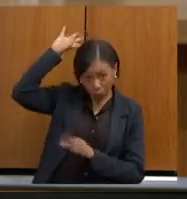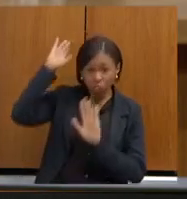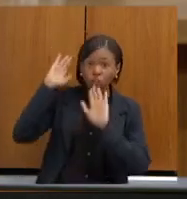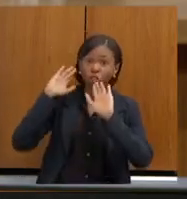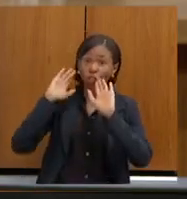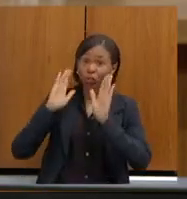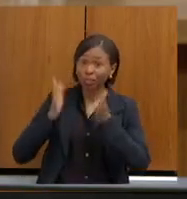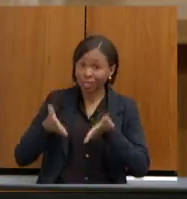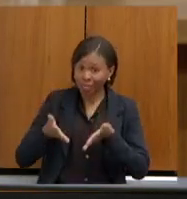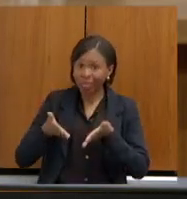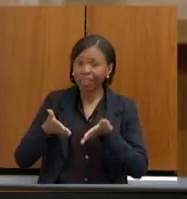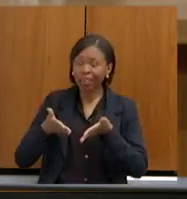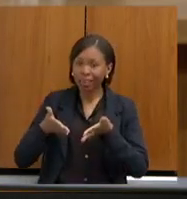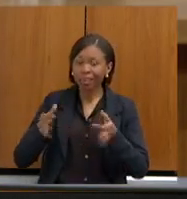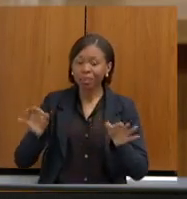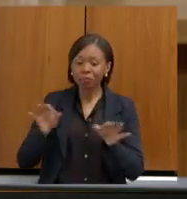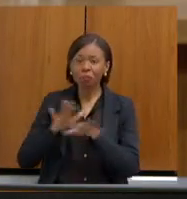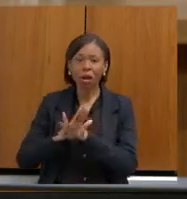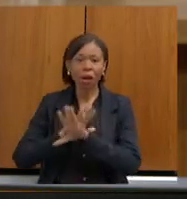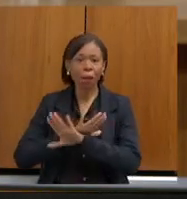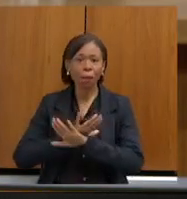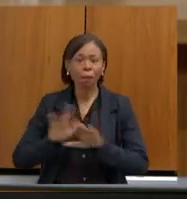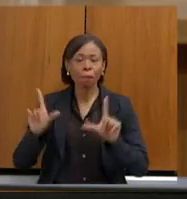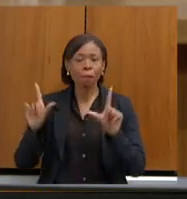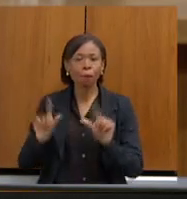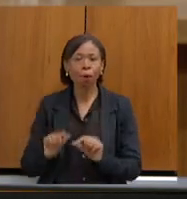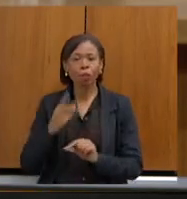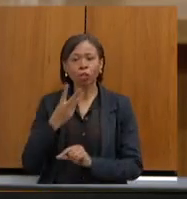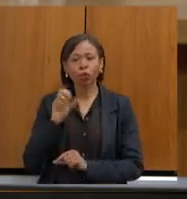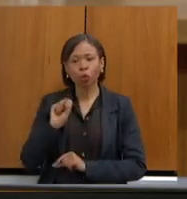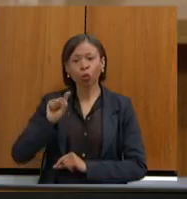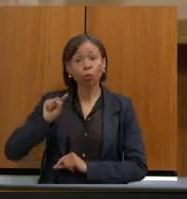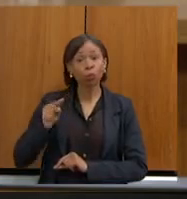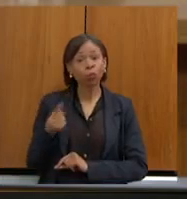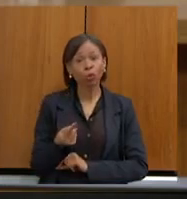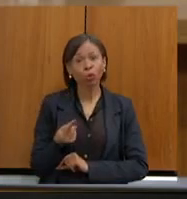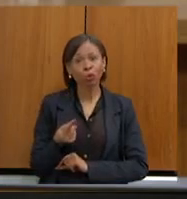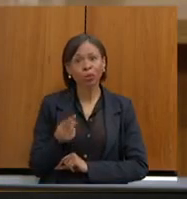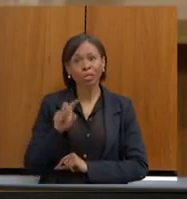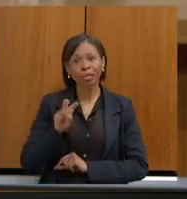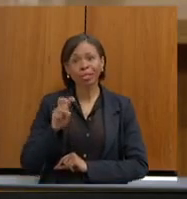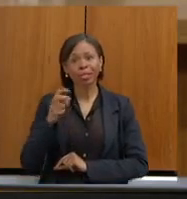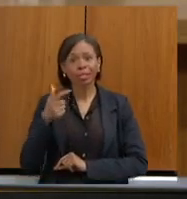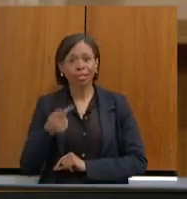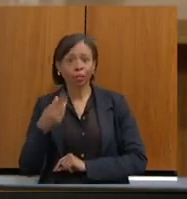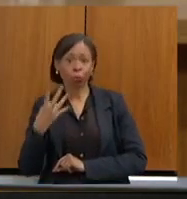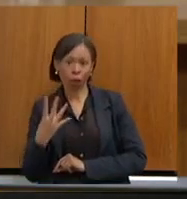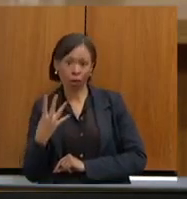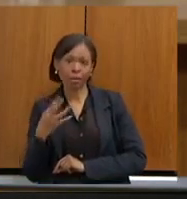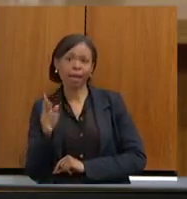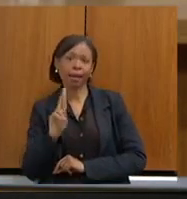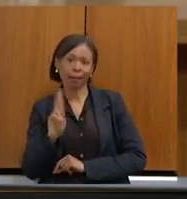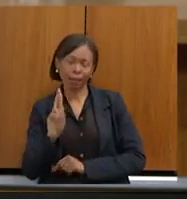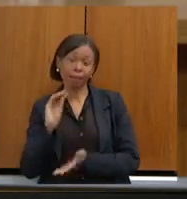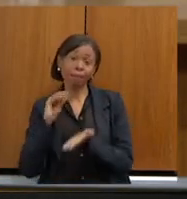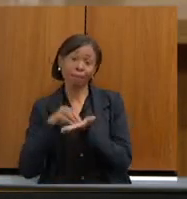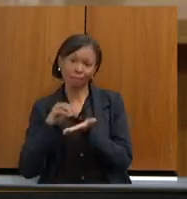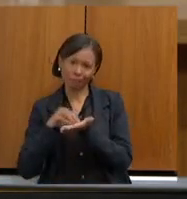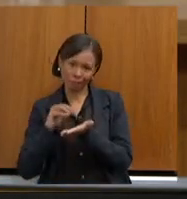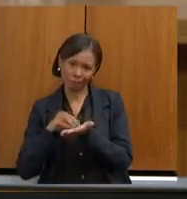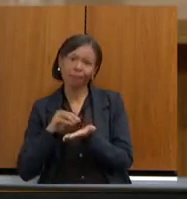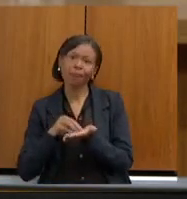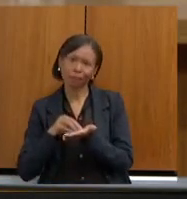liquidado o valor de 38 1574 reais é o que falta para não